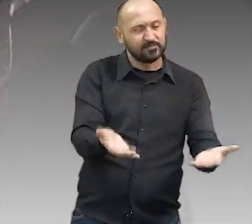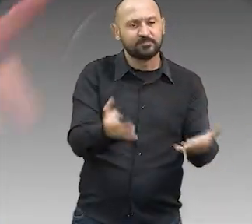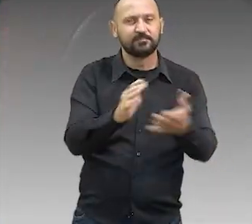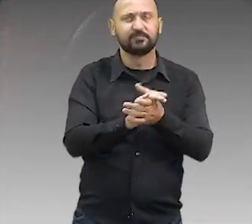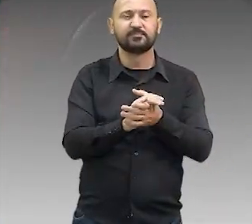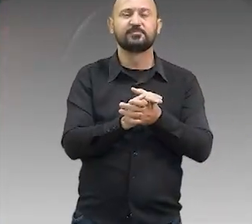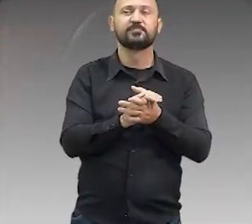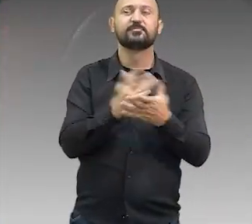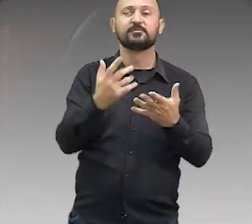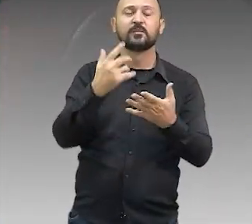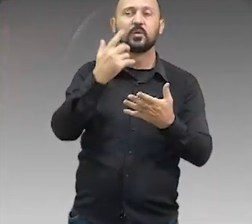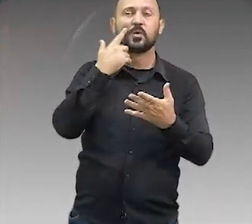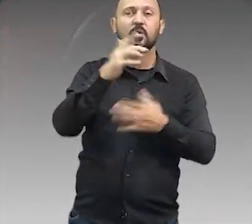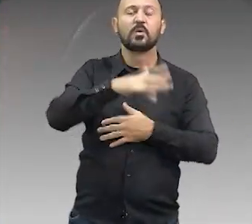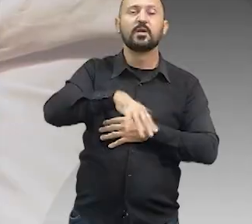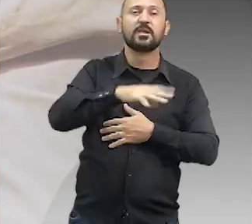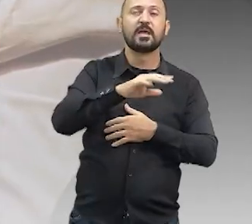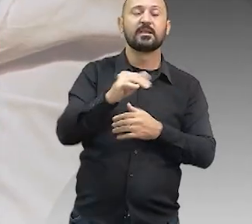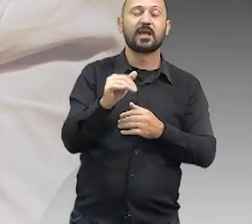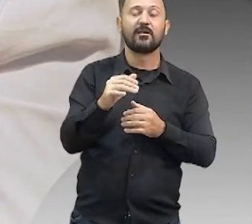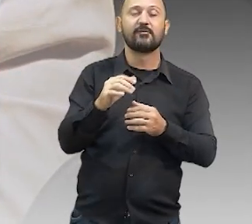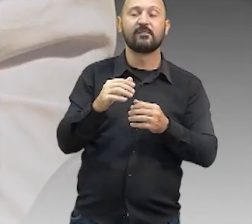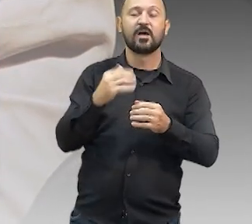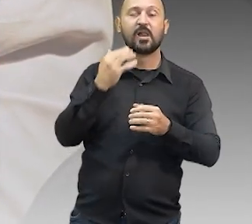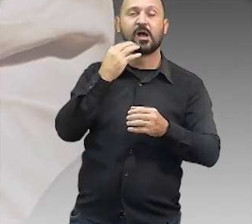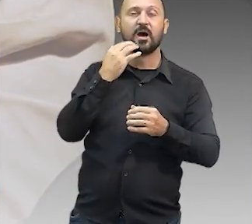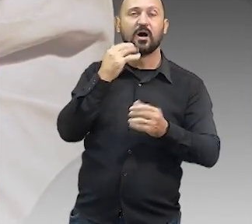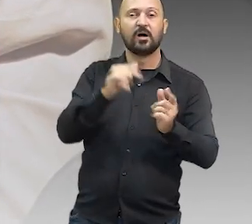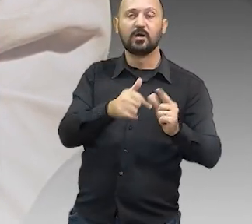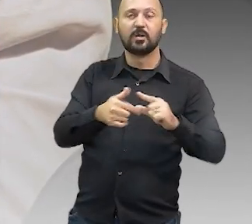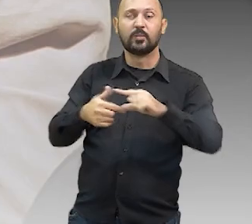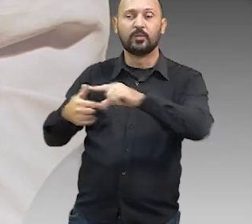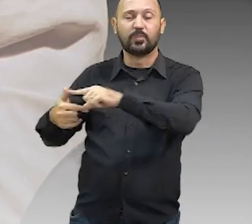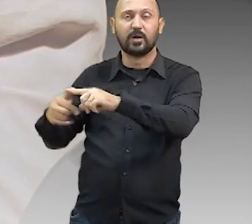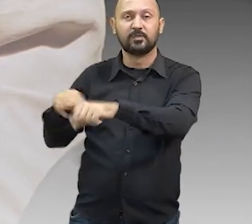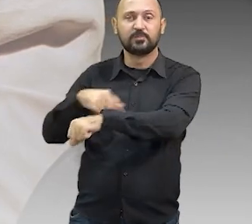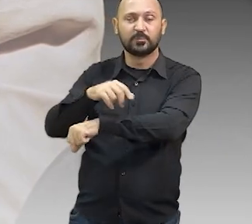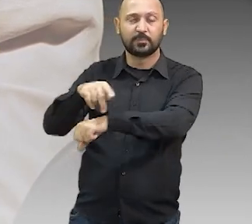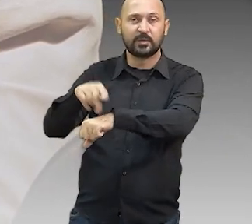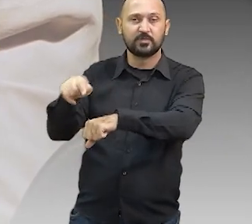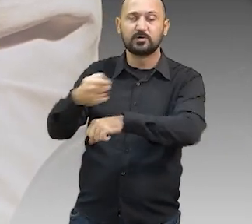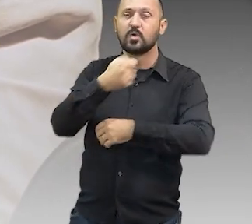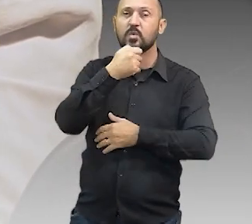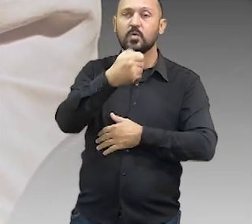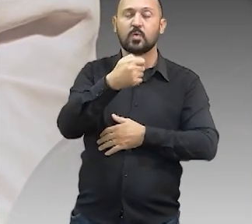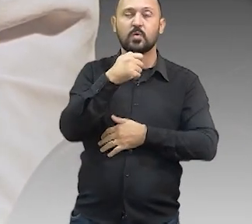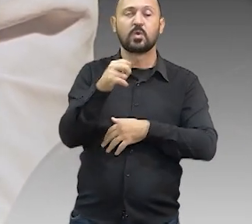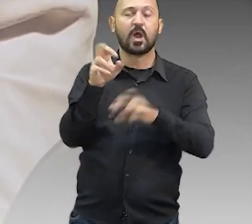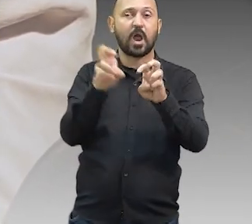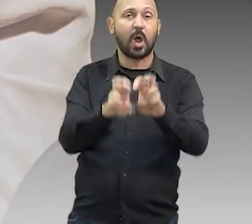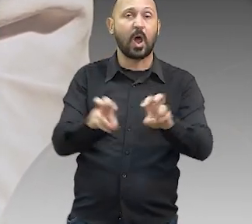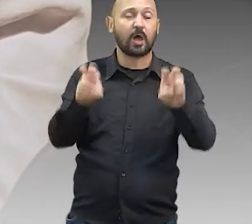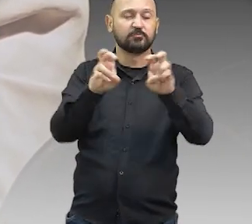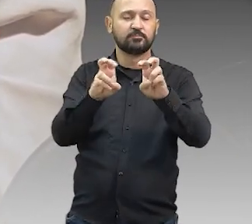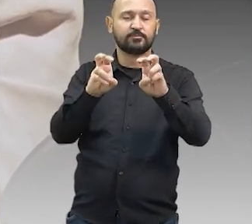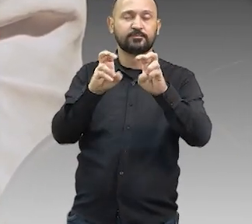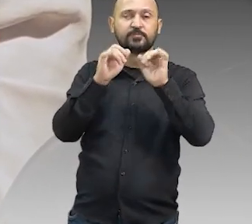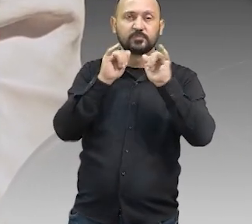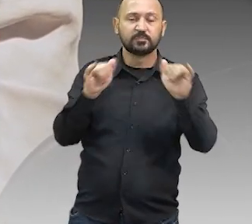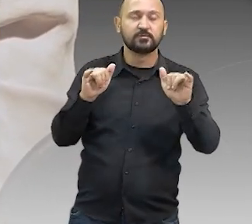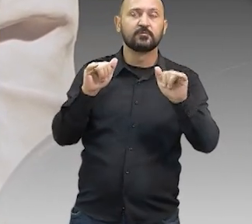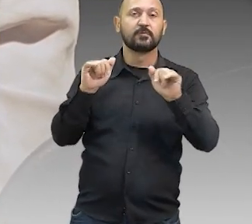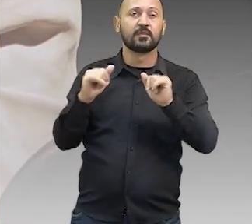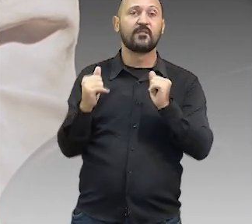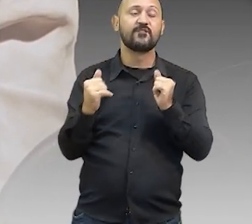enfim, na periferia do país, a gente criou um jornalismo online que